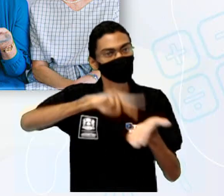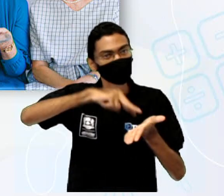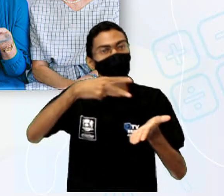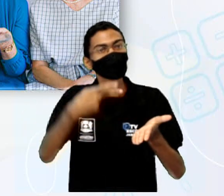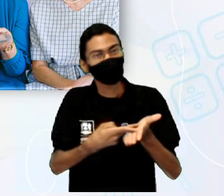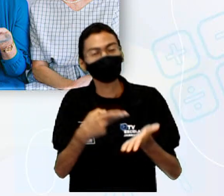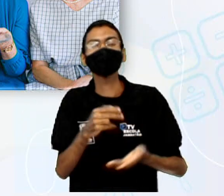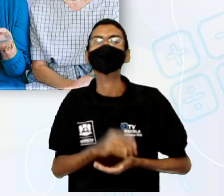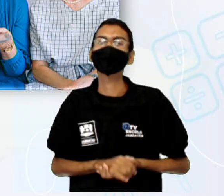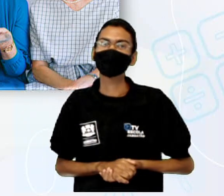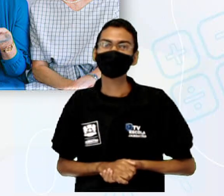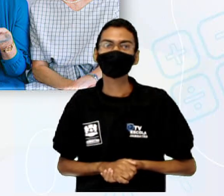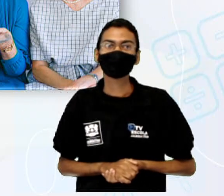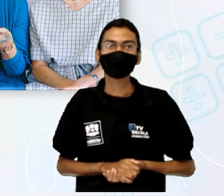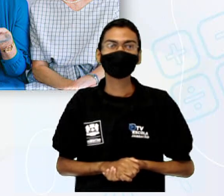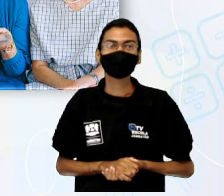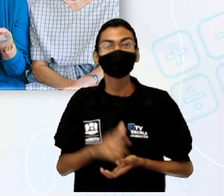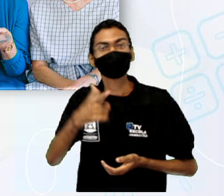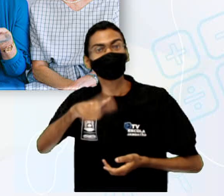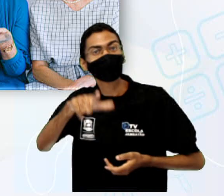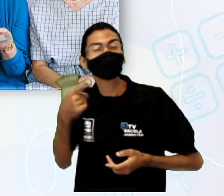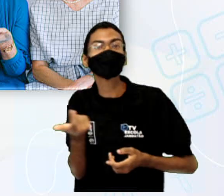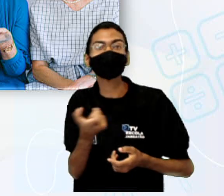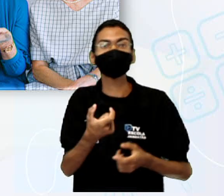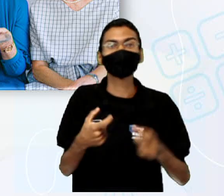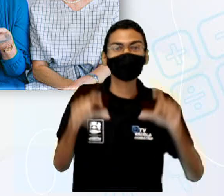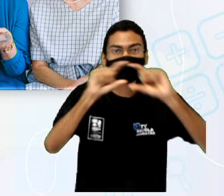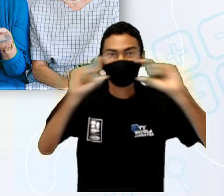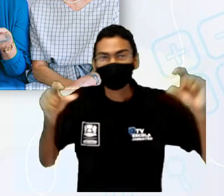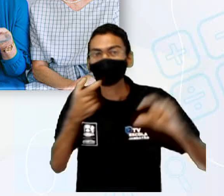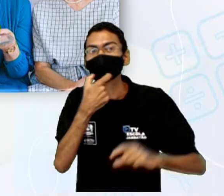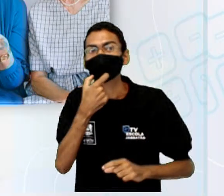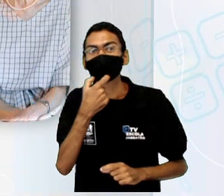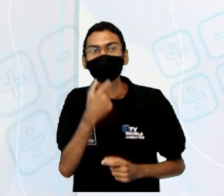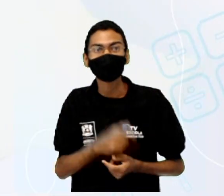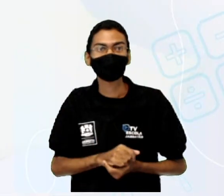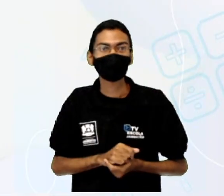old. Ela tem 85 anos de idade.